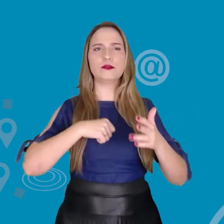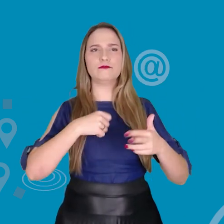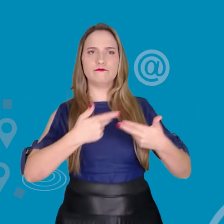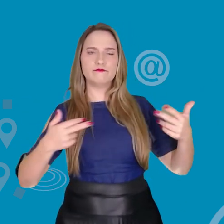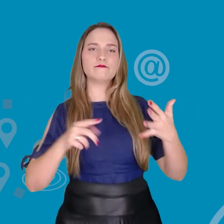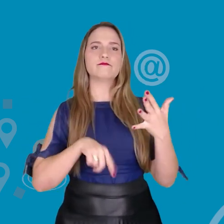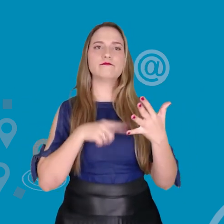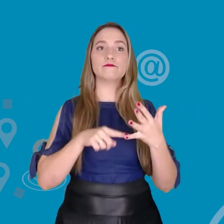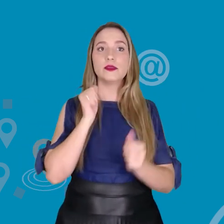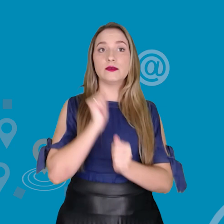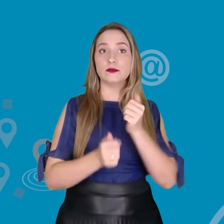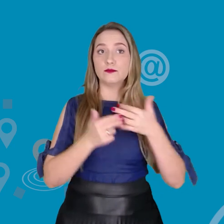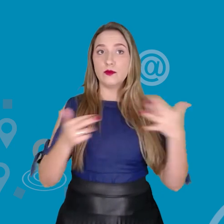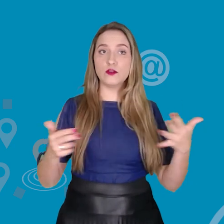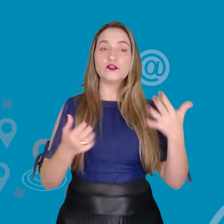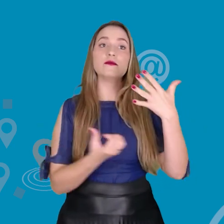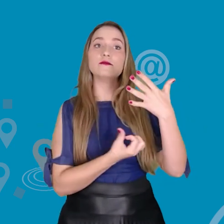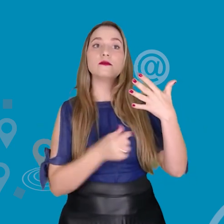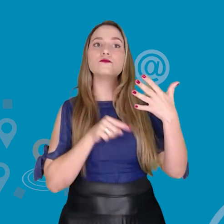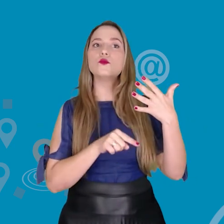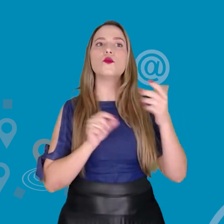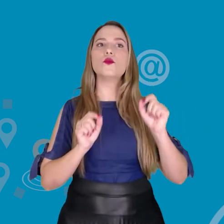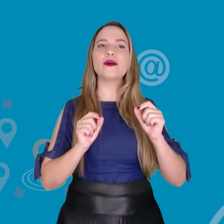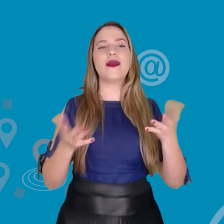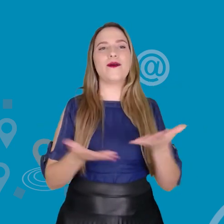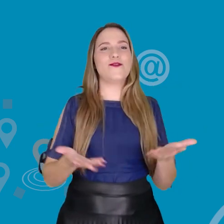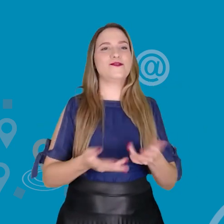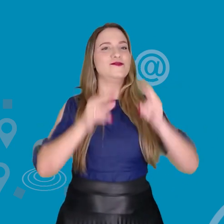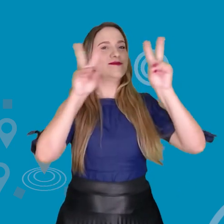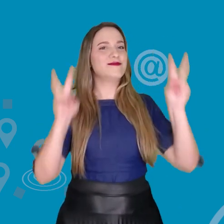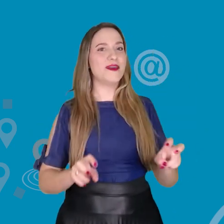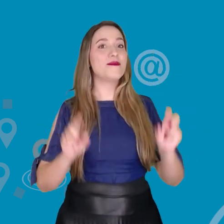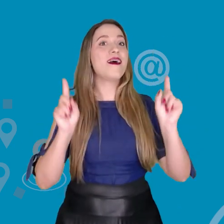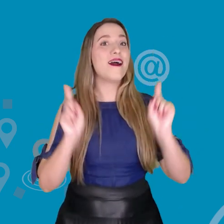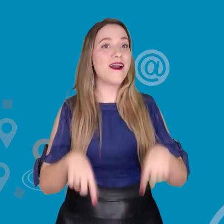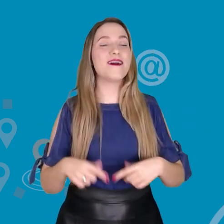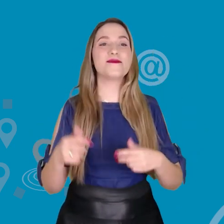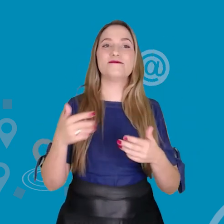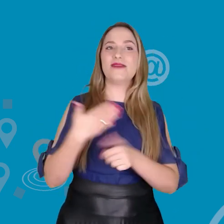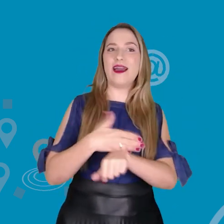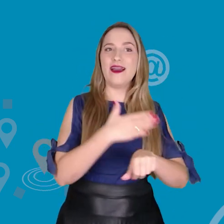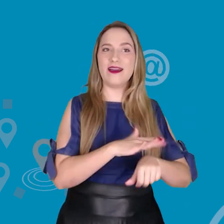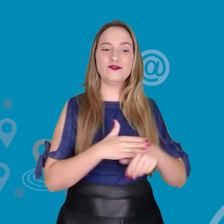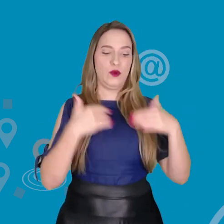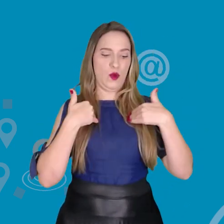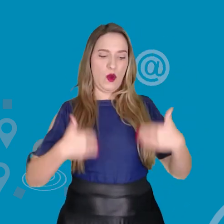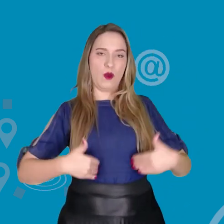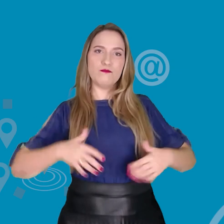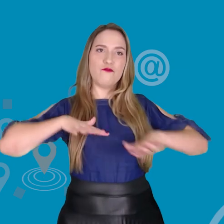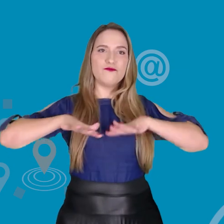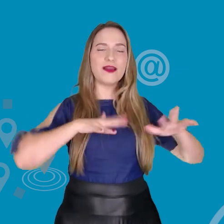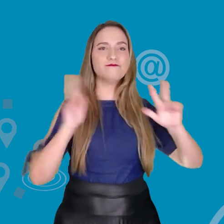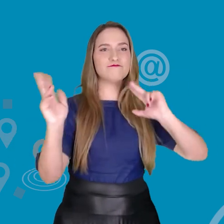os esportes e o tema da nossa entrevista de hoje, as práticas corporais